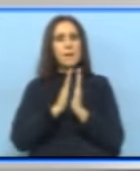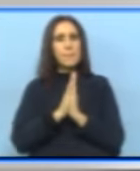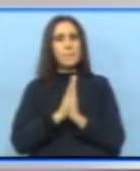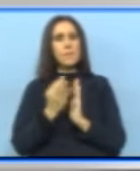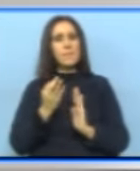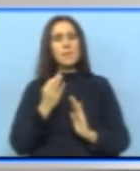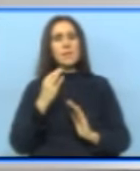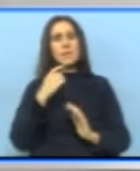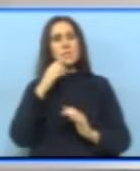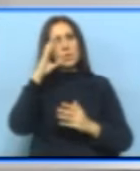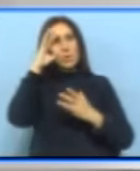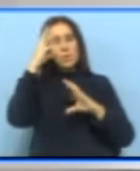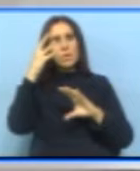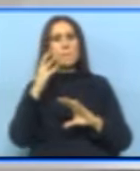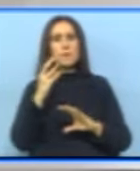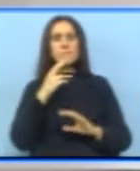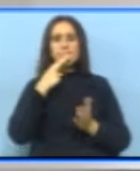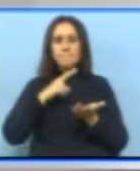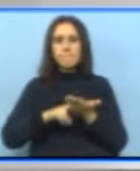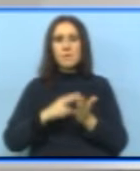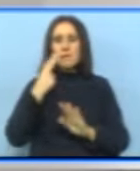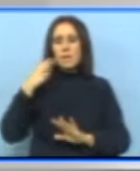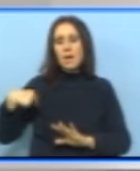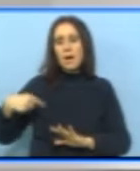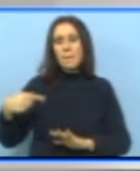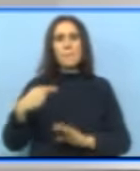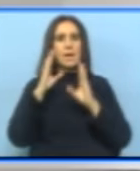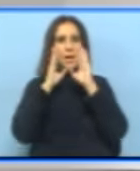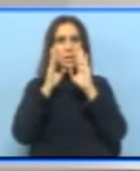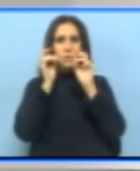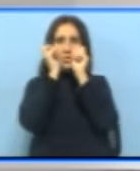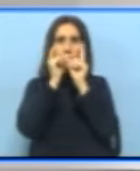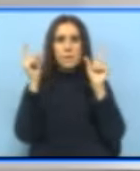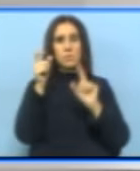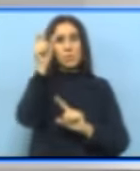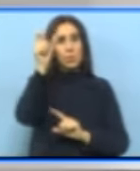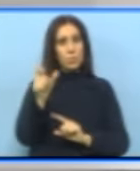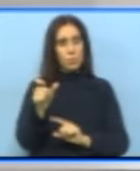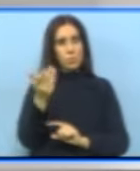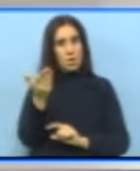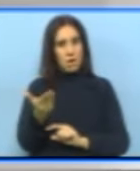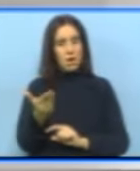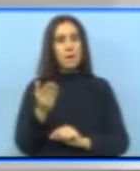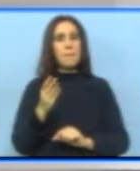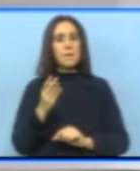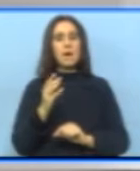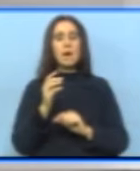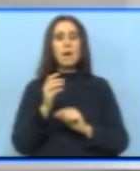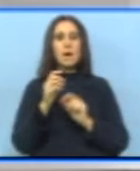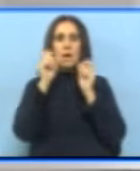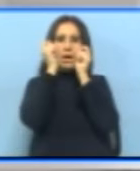a uma loucura que significa viver atento e viver desperto ao outro, e viver